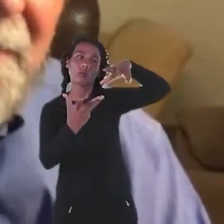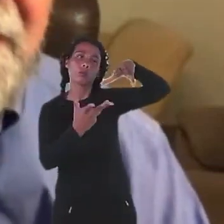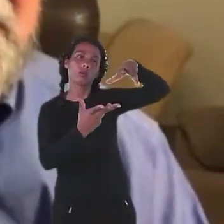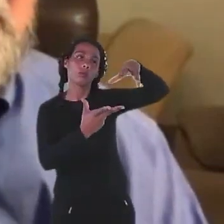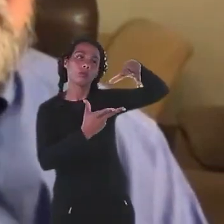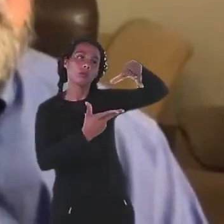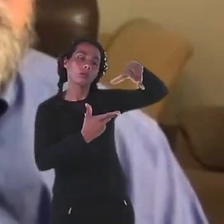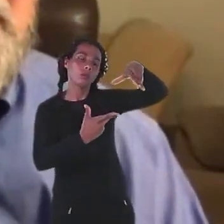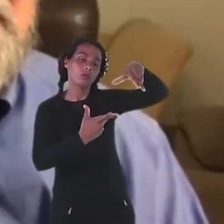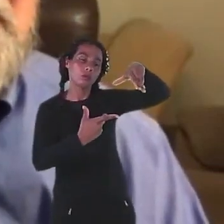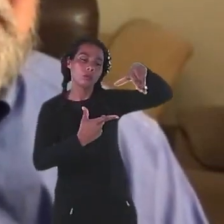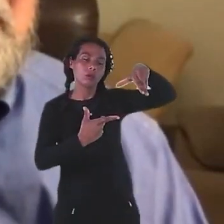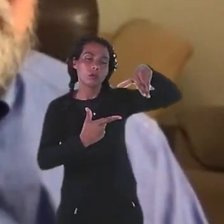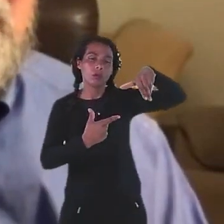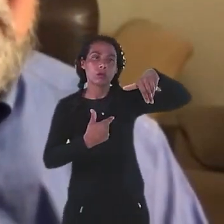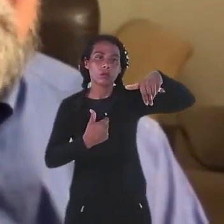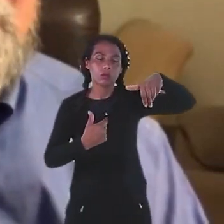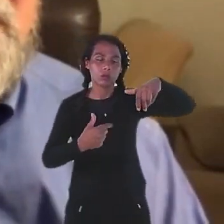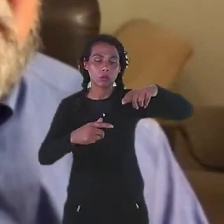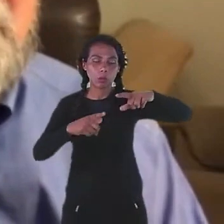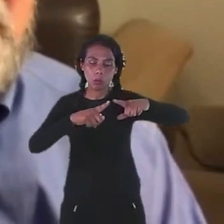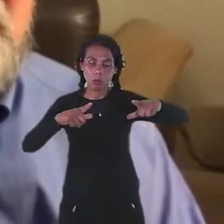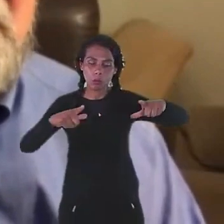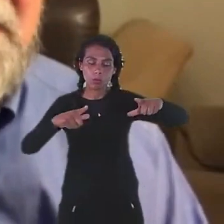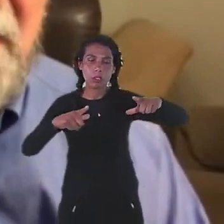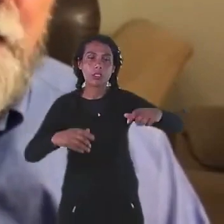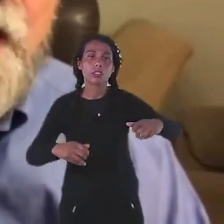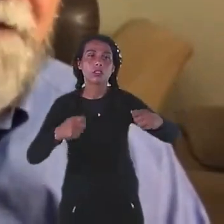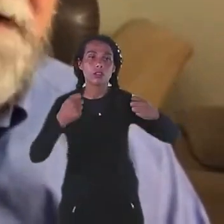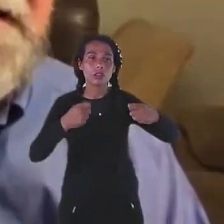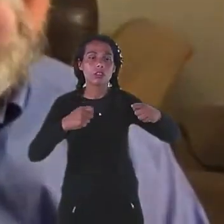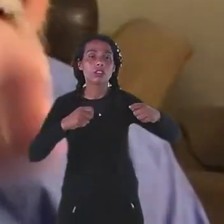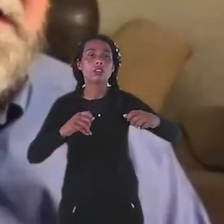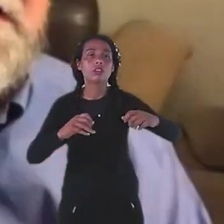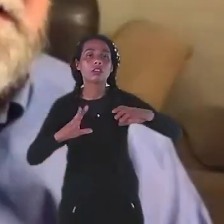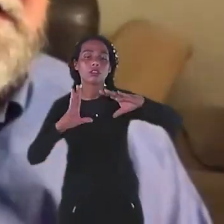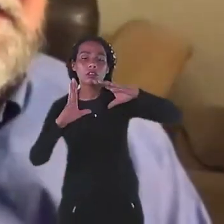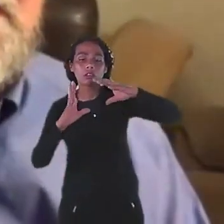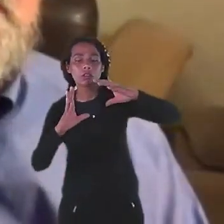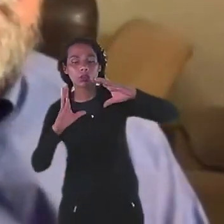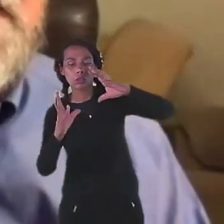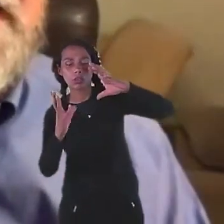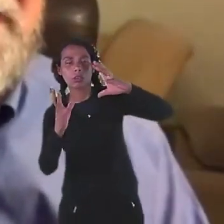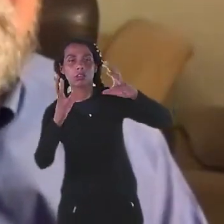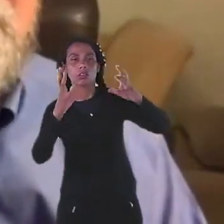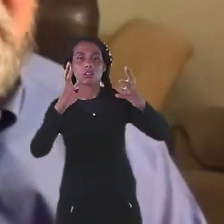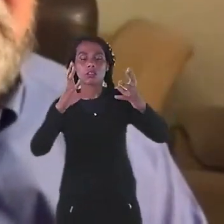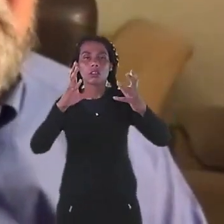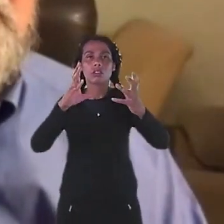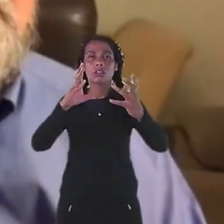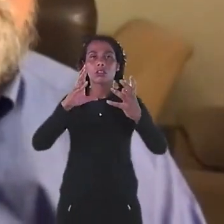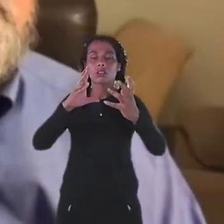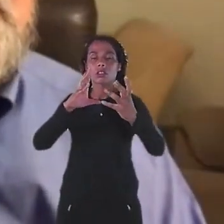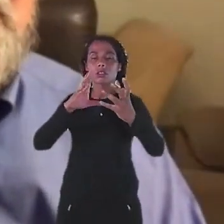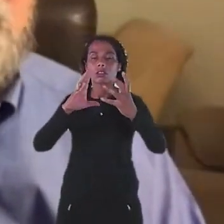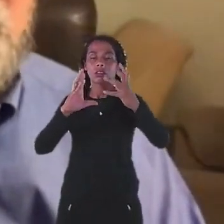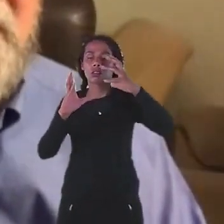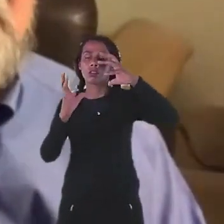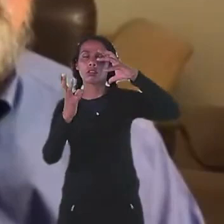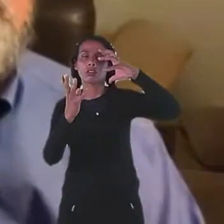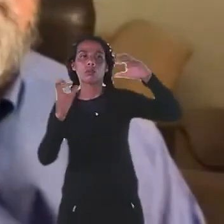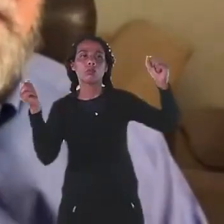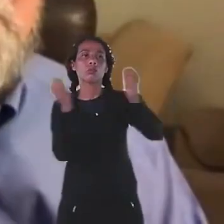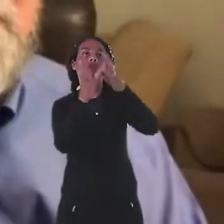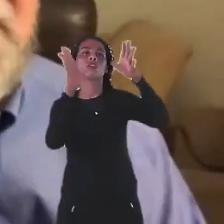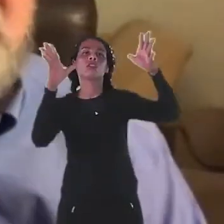ou mais espécies inteligentes que fossem capazes de conferir significado e interpretar